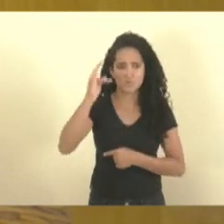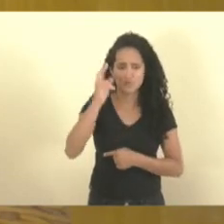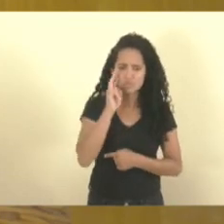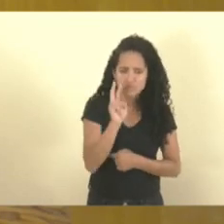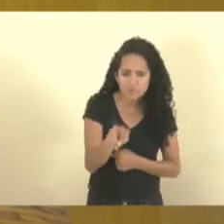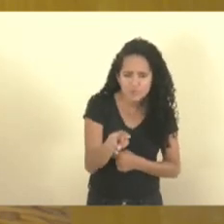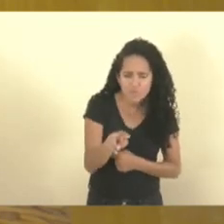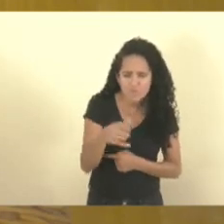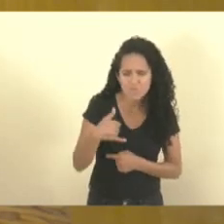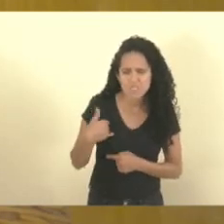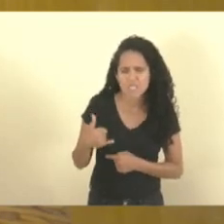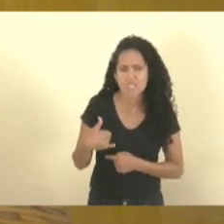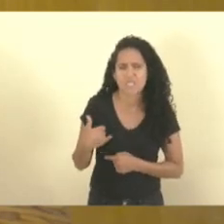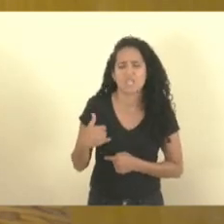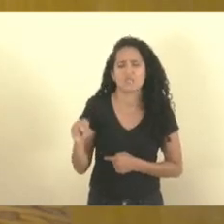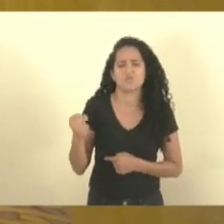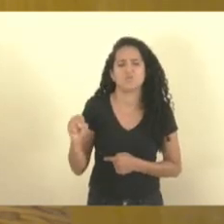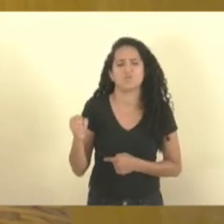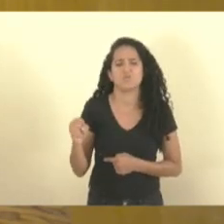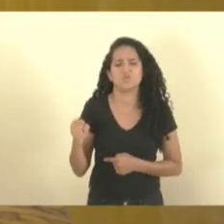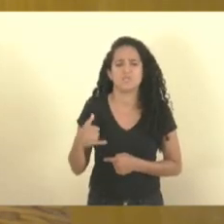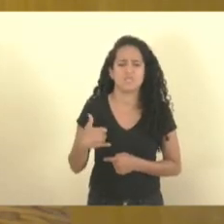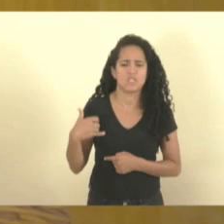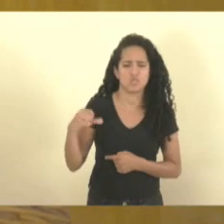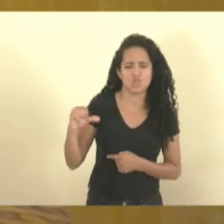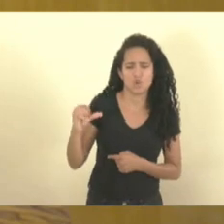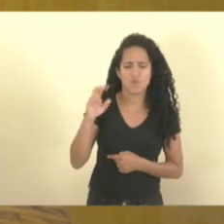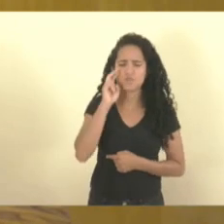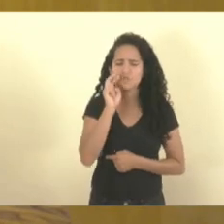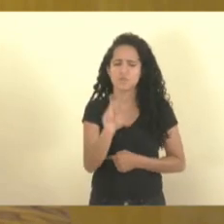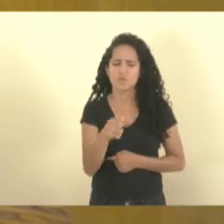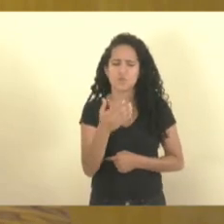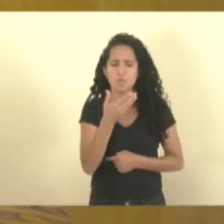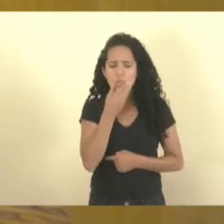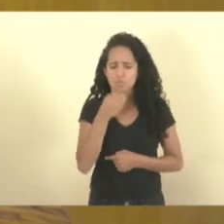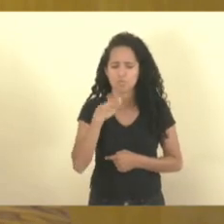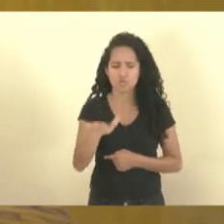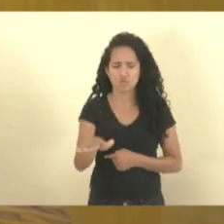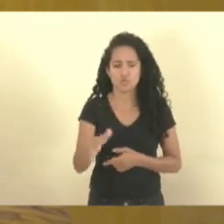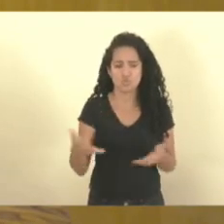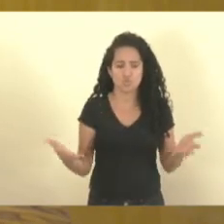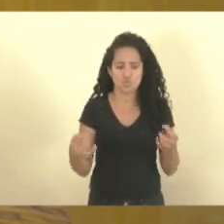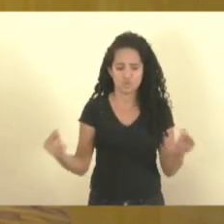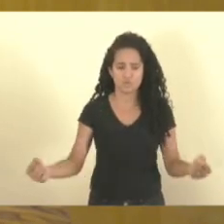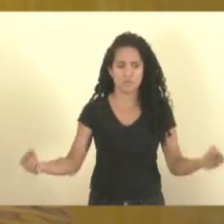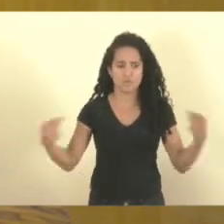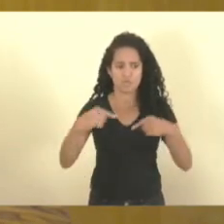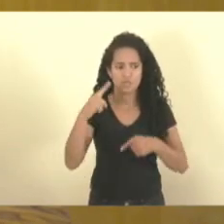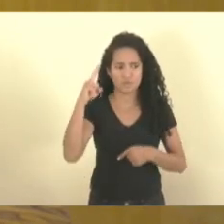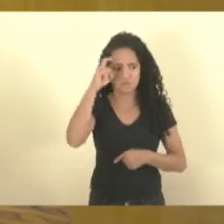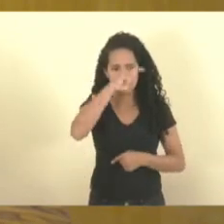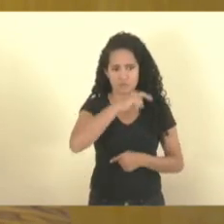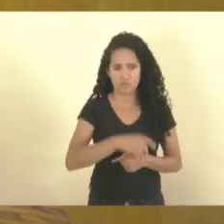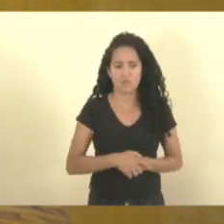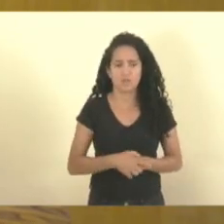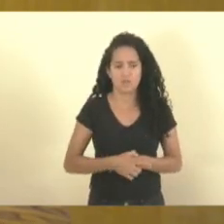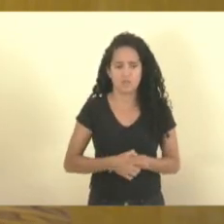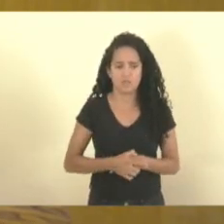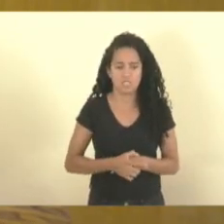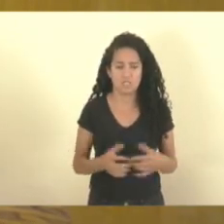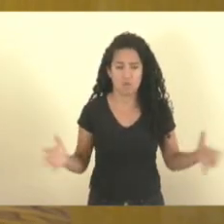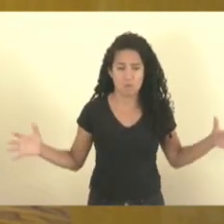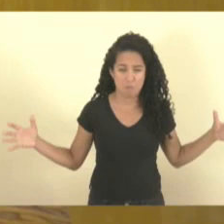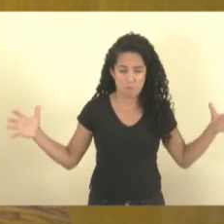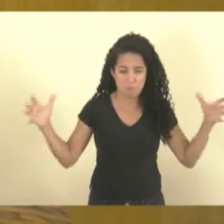que deve ter o quê? Deve ter 8 anos, 9 anos, que vieram aqui hoje com dificuldade. Não é fácil trazer todo mundo